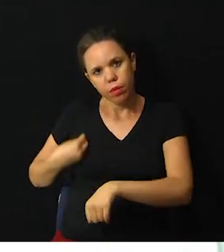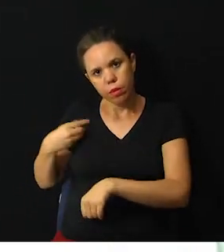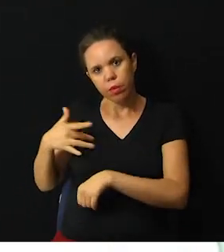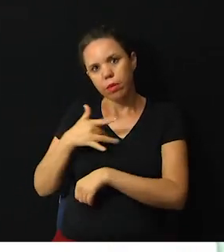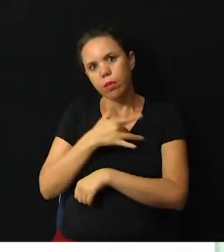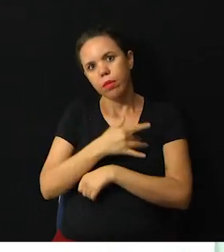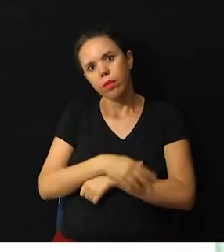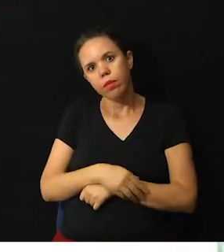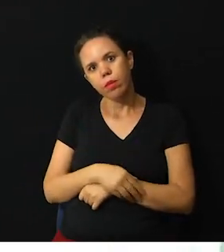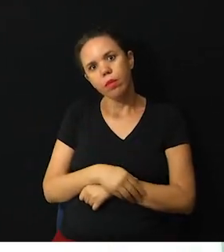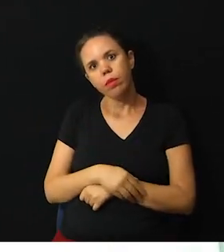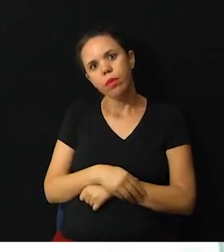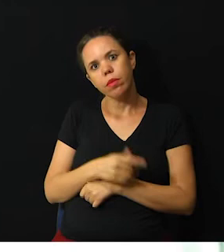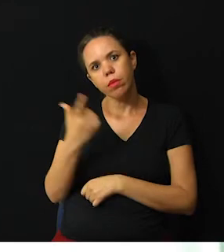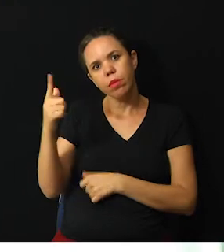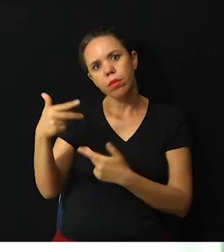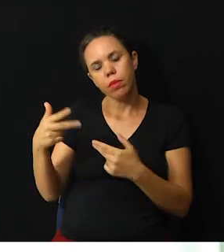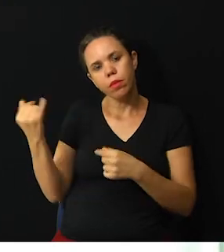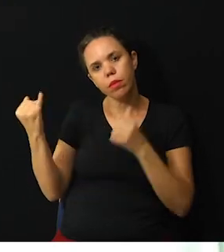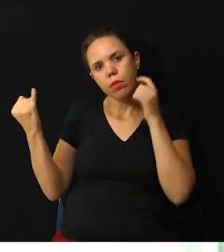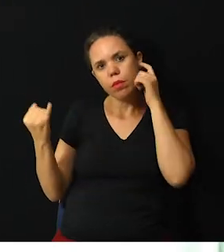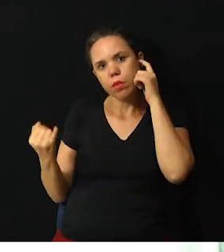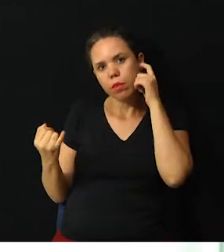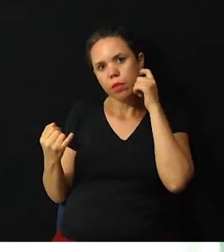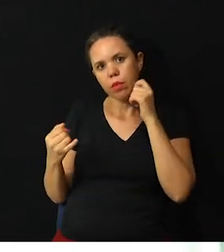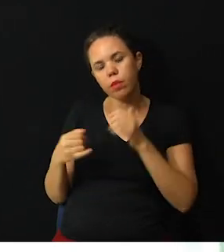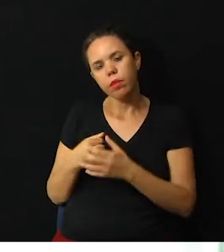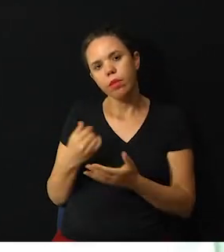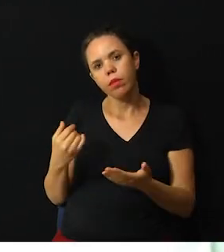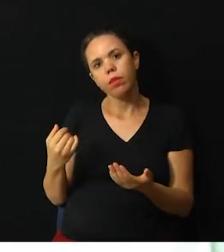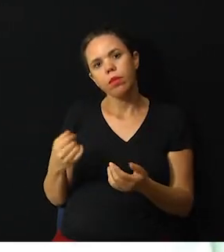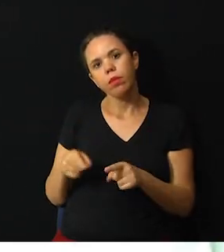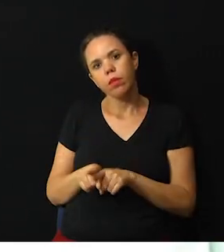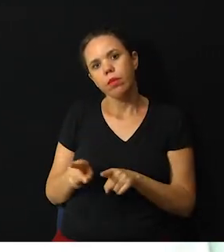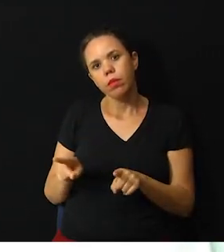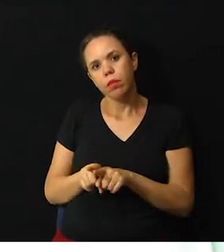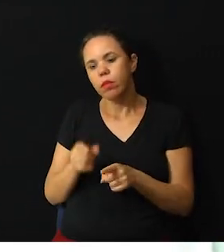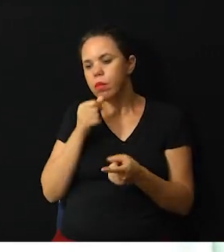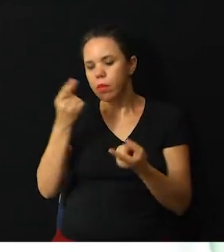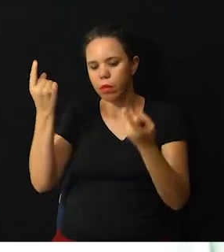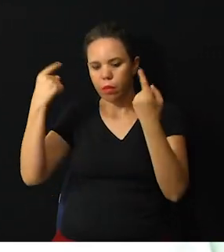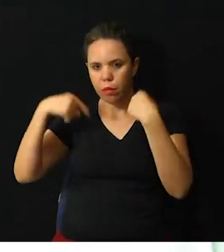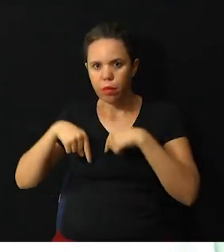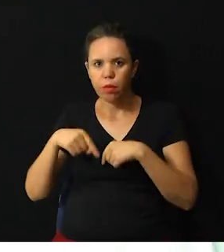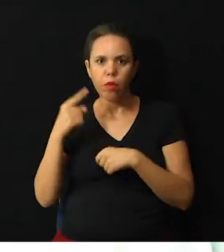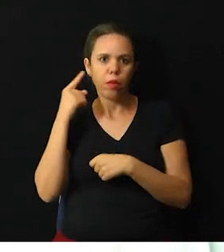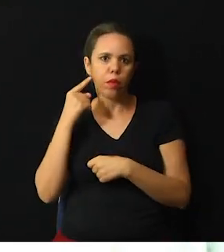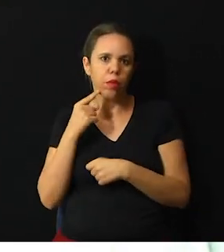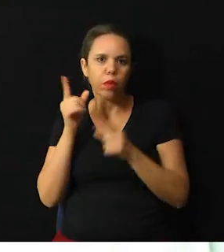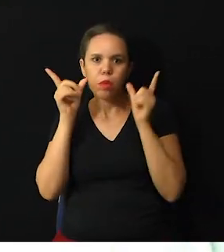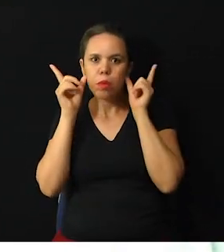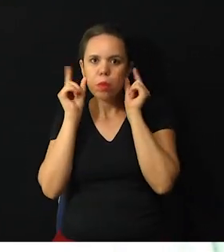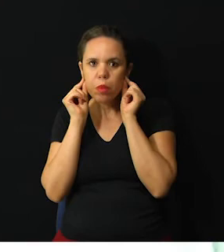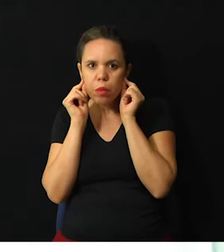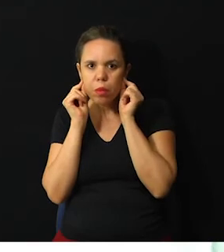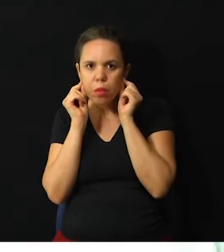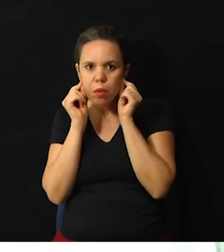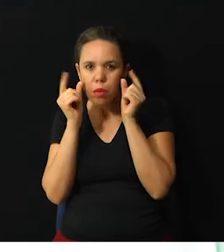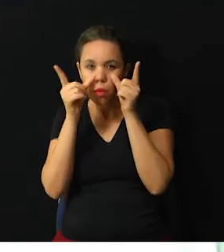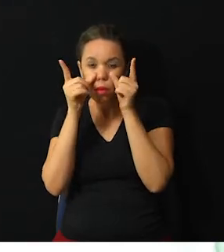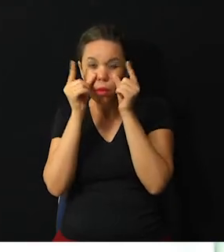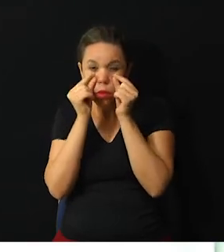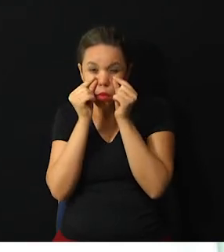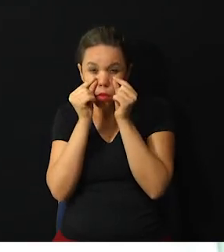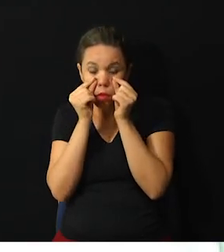vida saudáveis. Outras coisas que também são importantes é a prevenção de perdas sensoriais, então tratar surdez, tratar